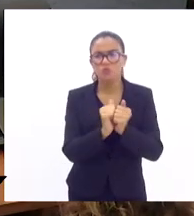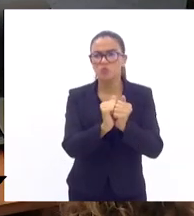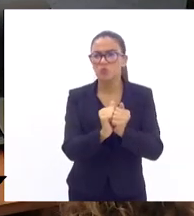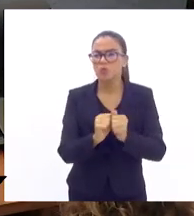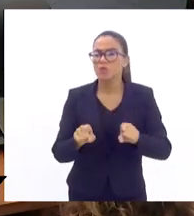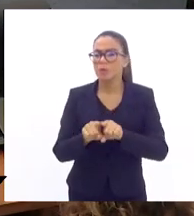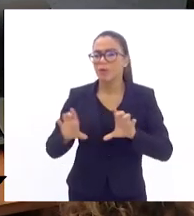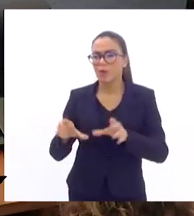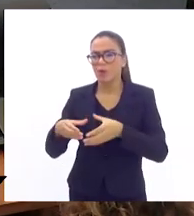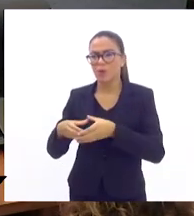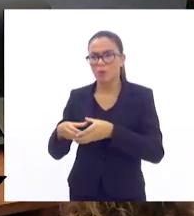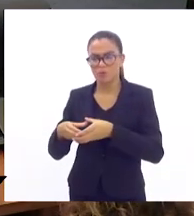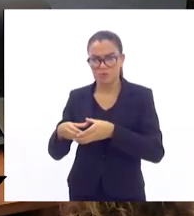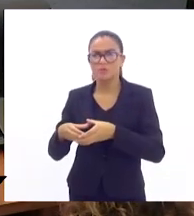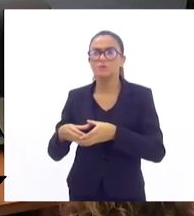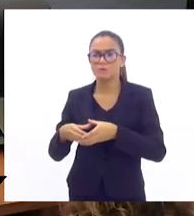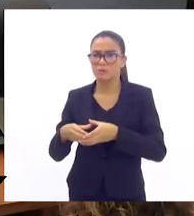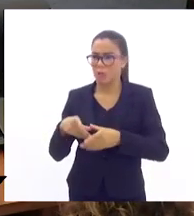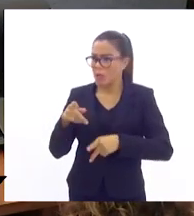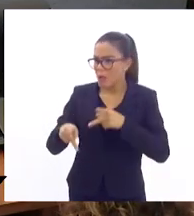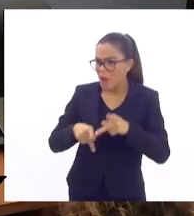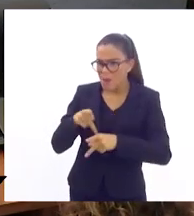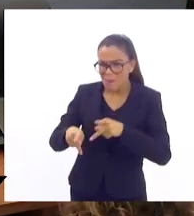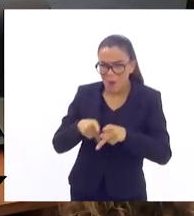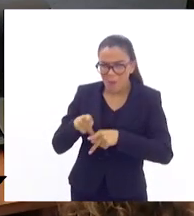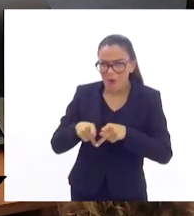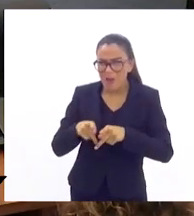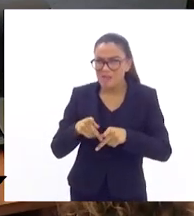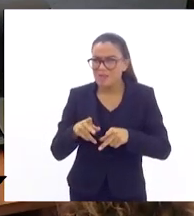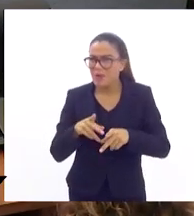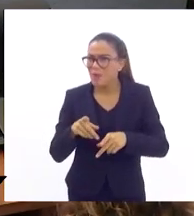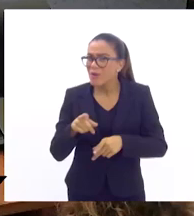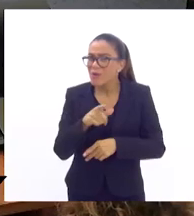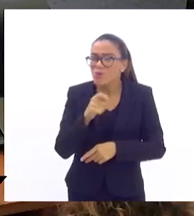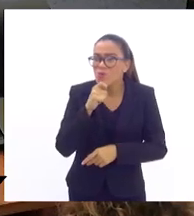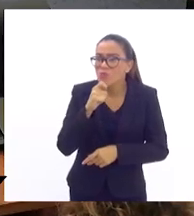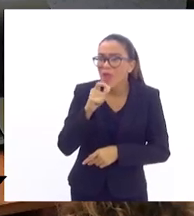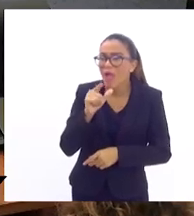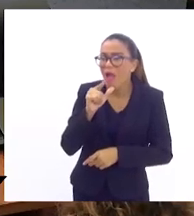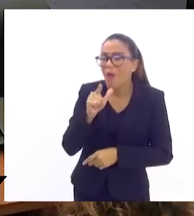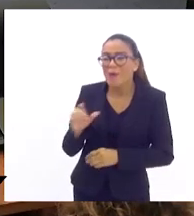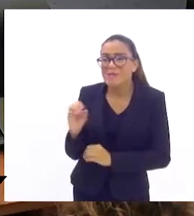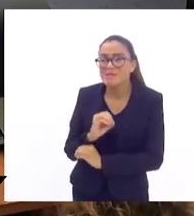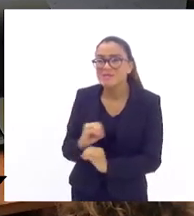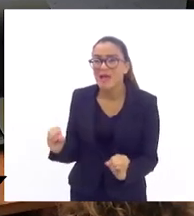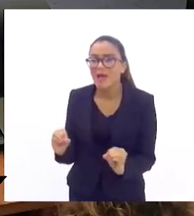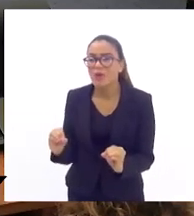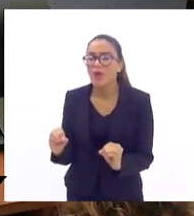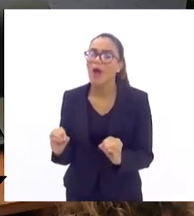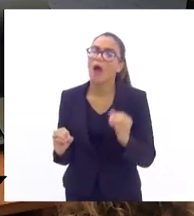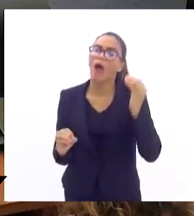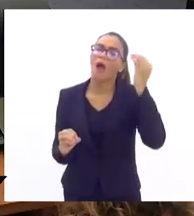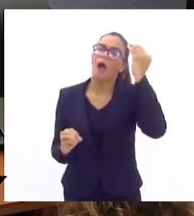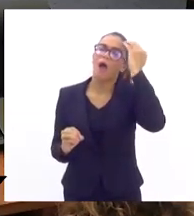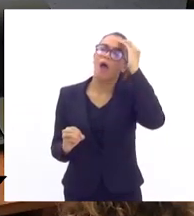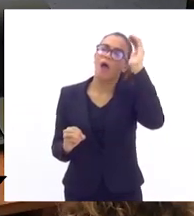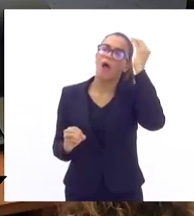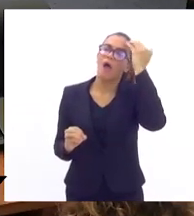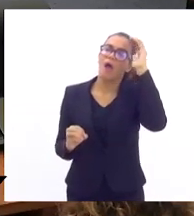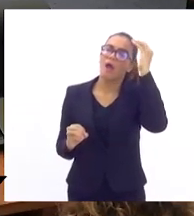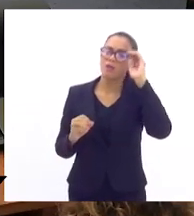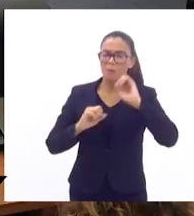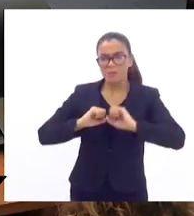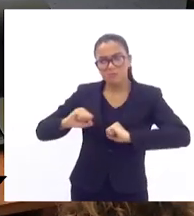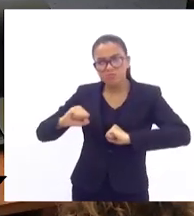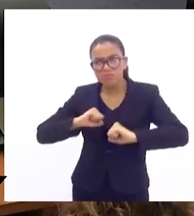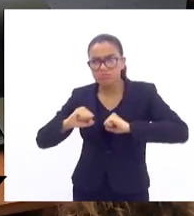população não pode pagar esse preço. Né? Então, esgoto lá, você falou que esgoto lá é zero. É zero. É zero, então está explicado. Então, precisamos de movimentar